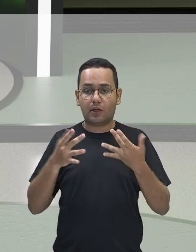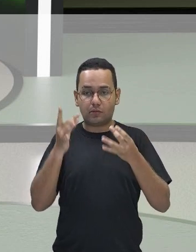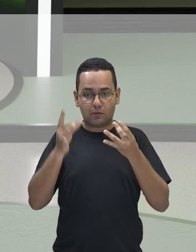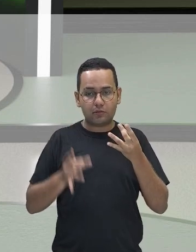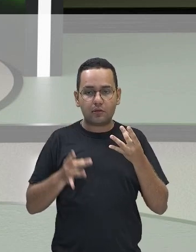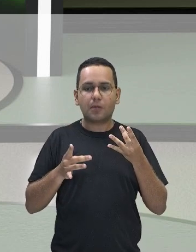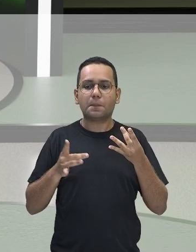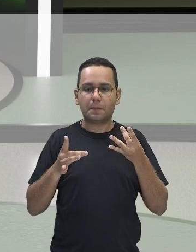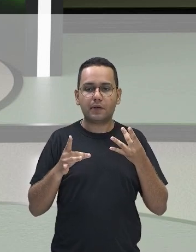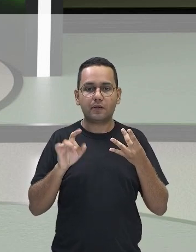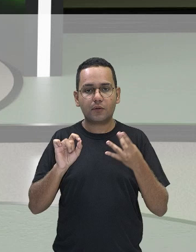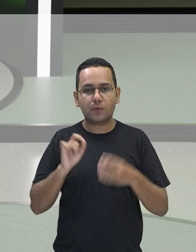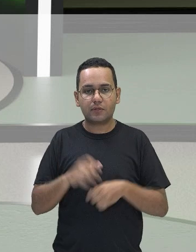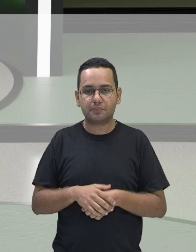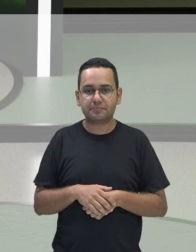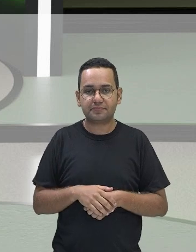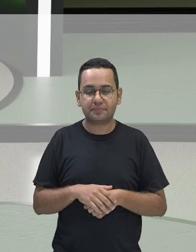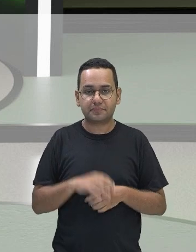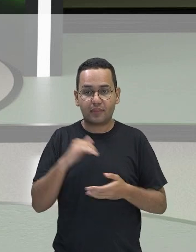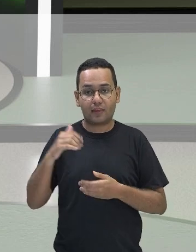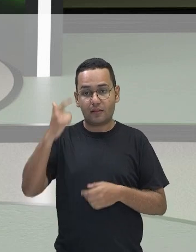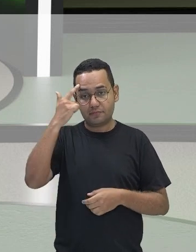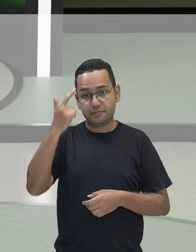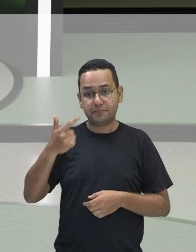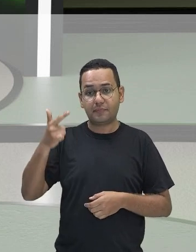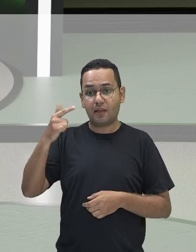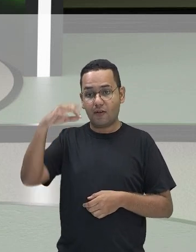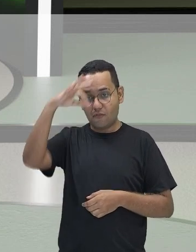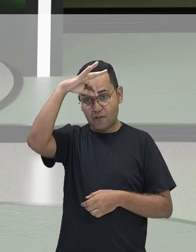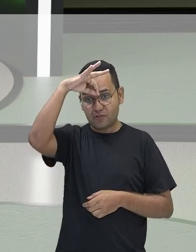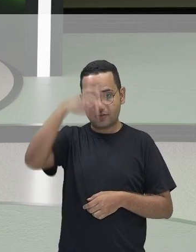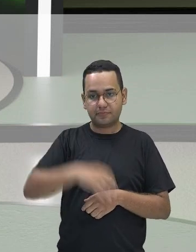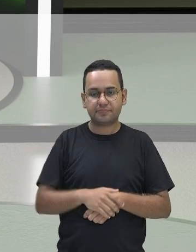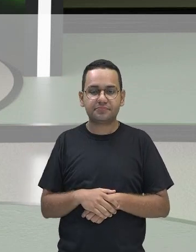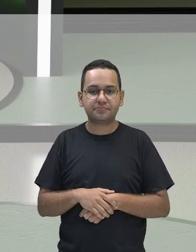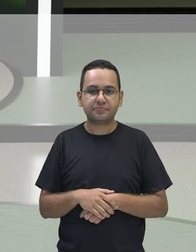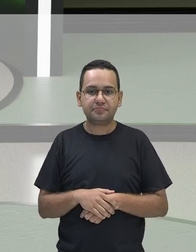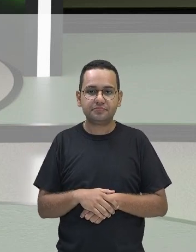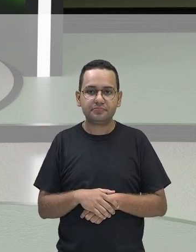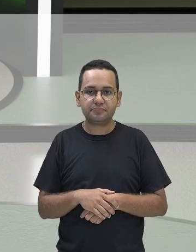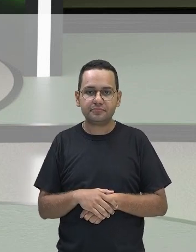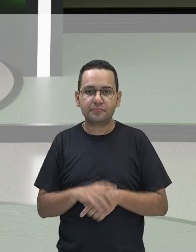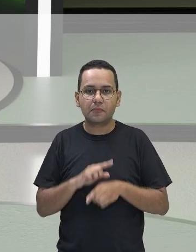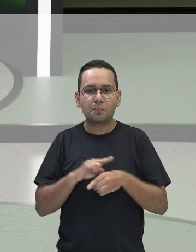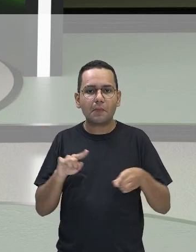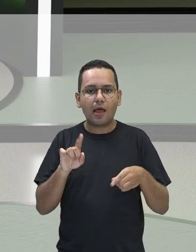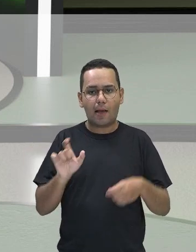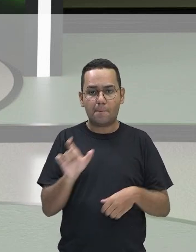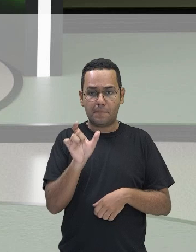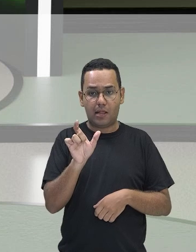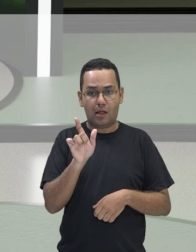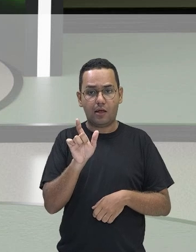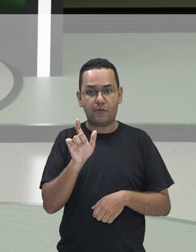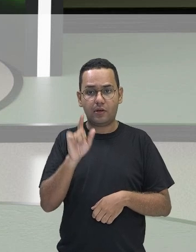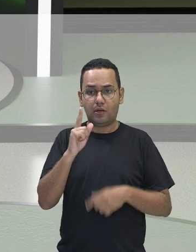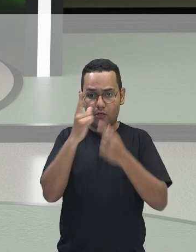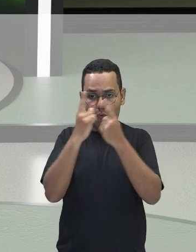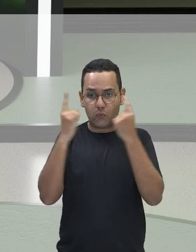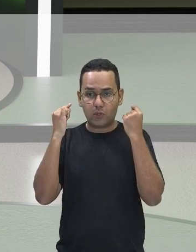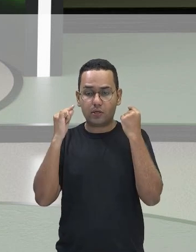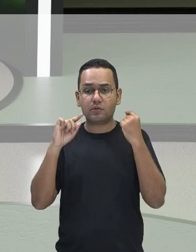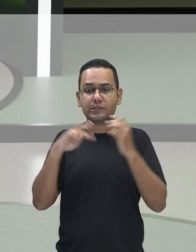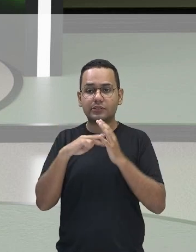abordar é a vagina. Vagina, gente, vem do grego e ela significa